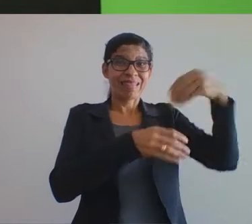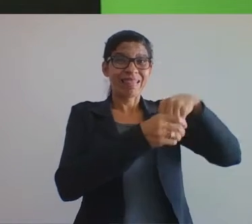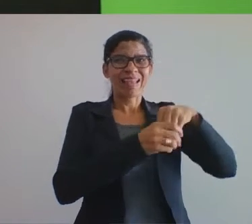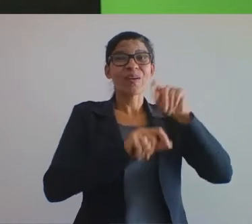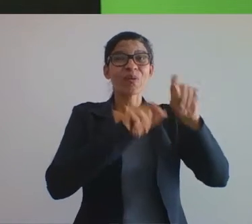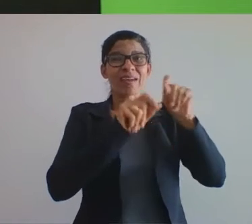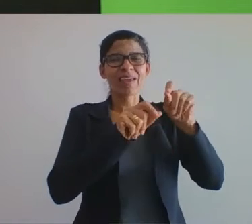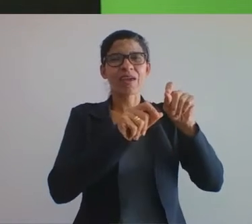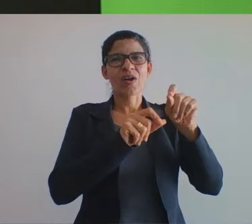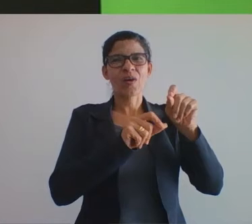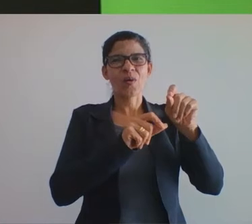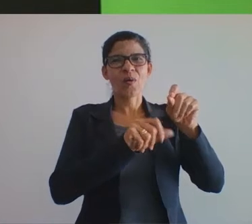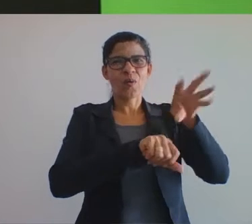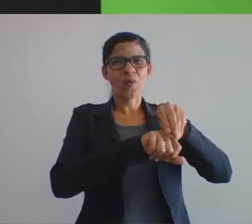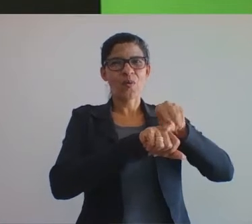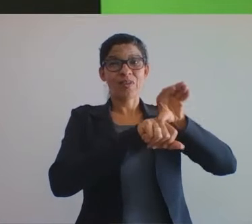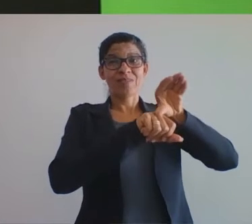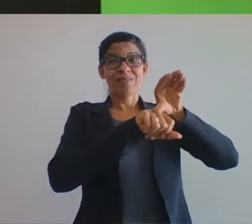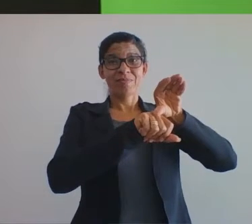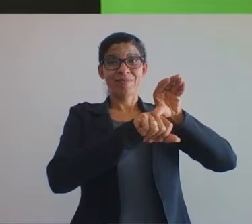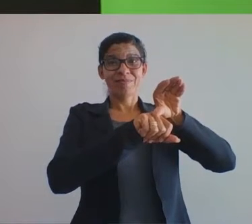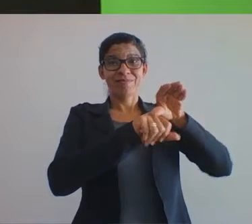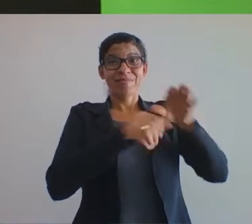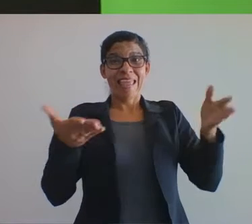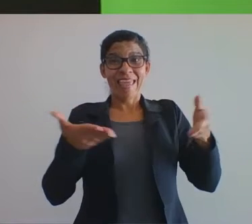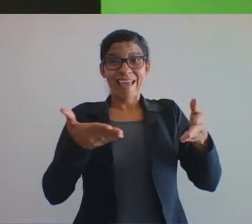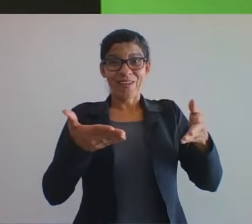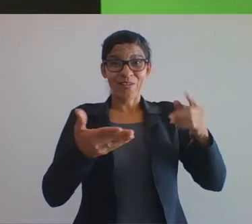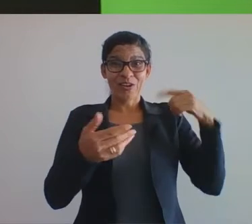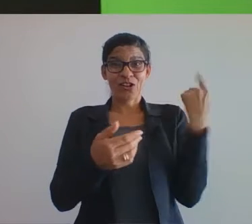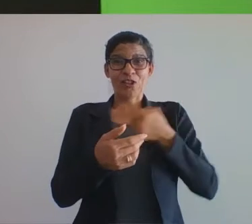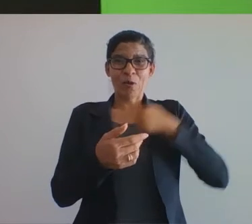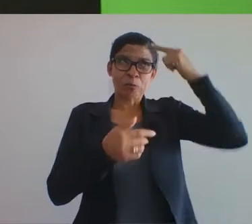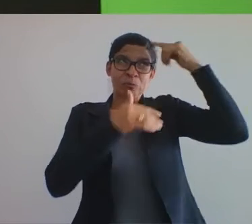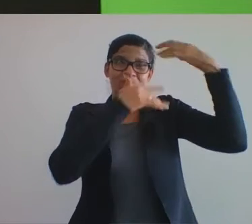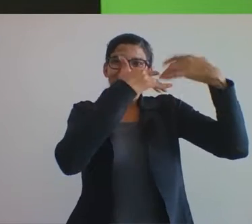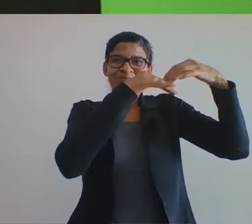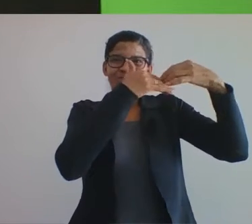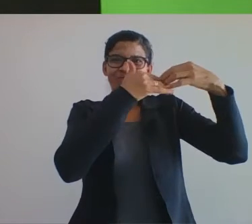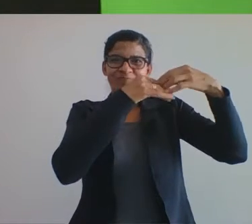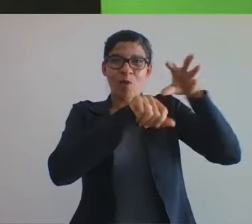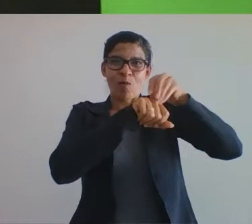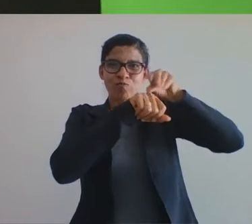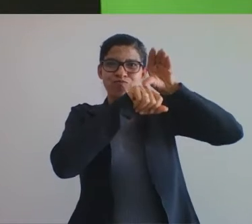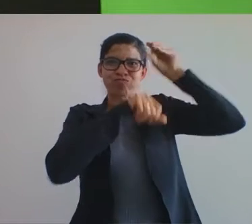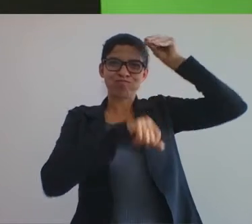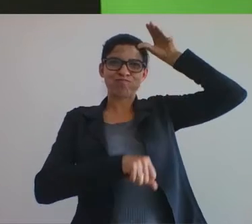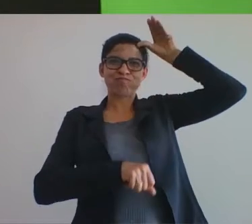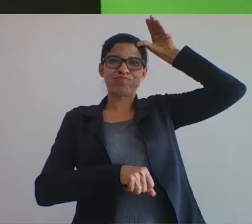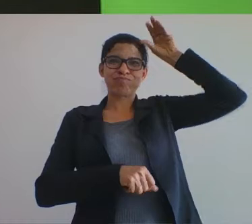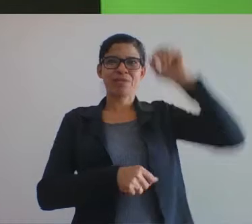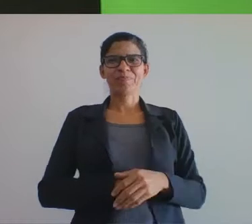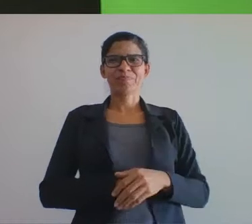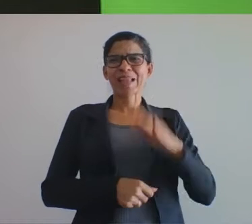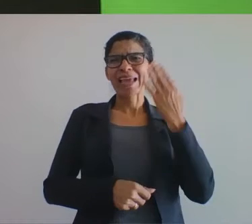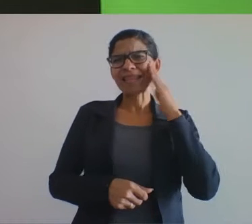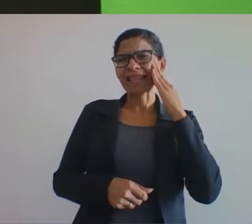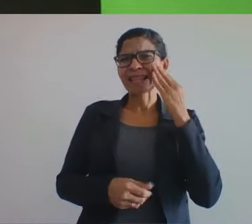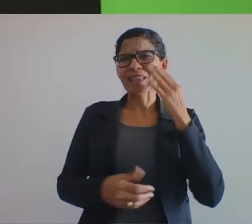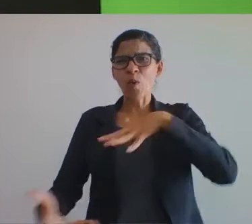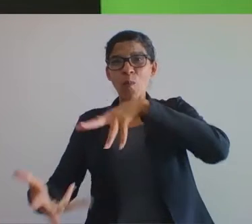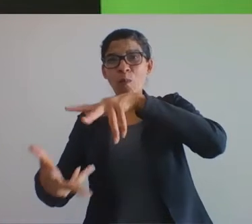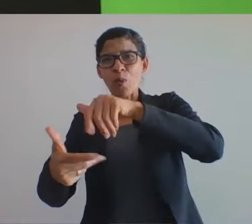conhecimento. Esse que nós estamos trabalhando agora. Para compreender a si e o mundo, os homens querem